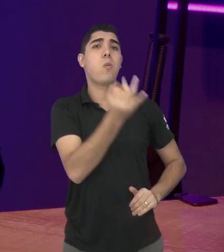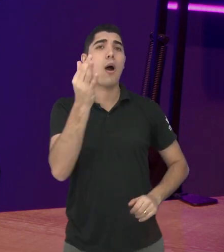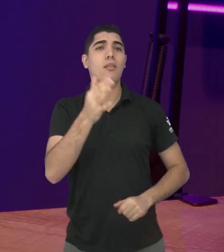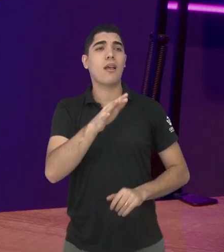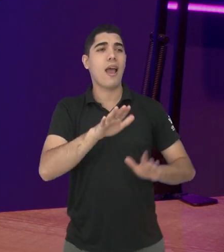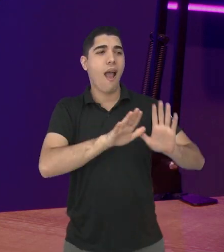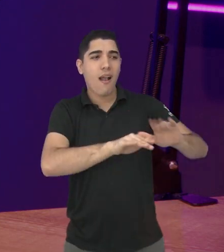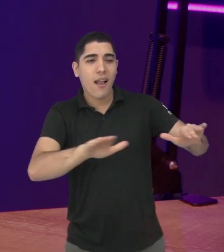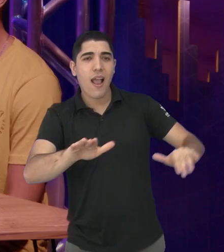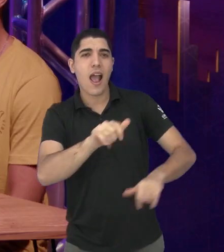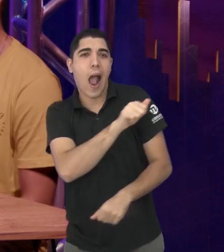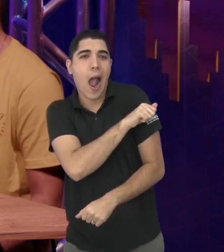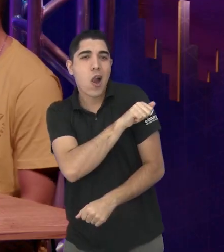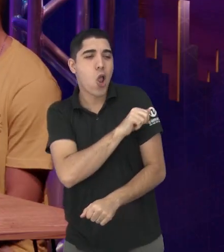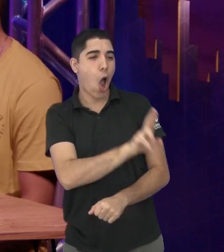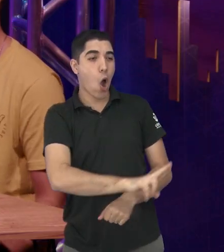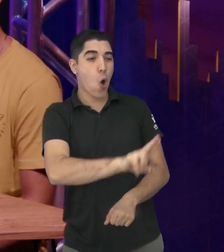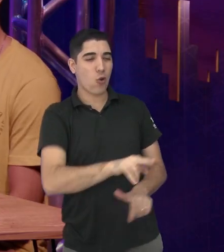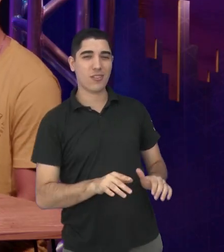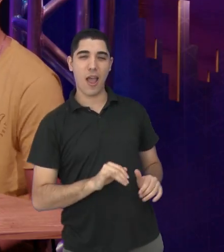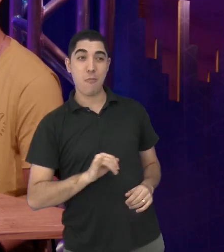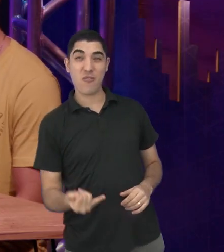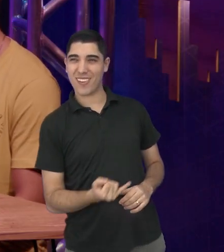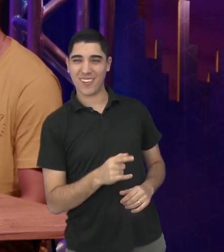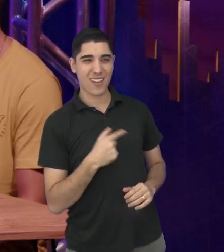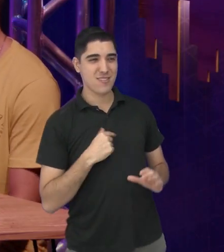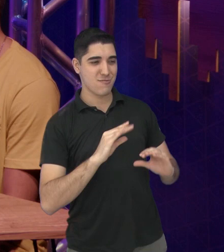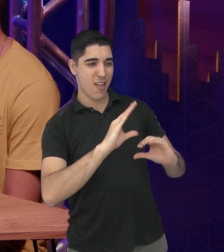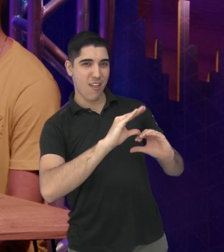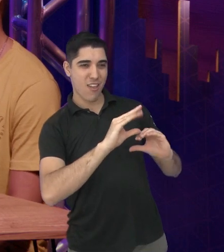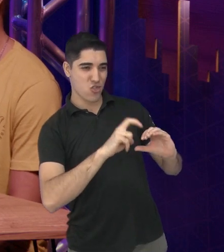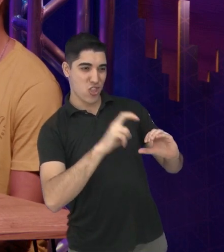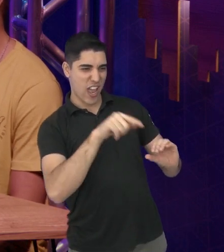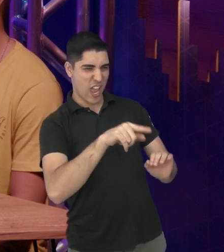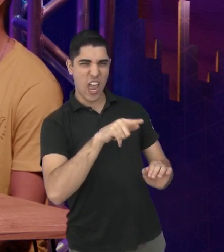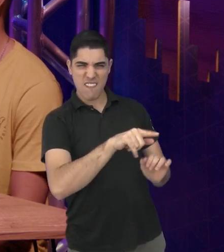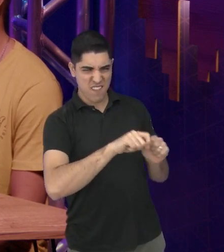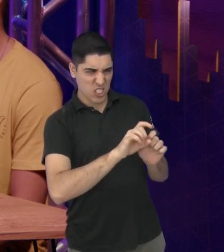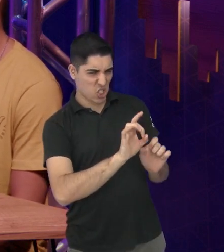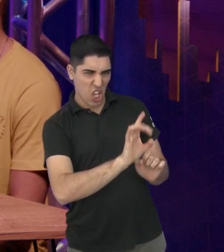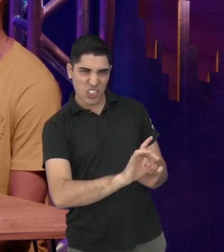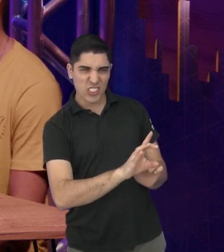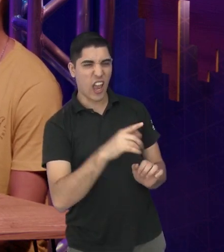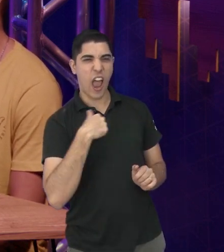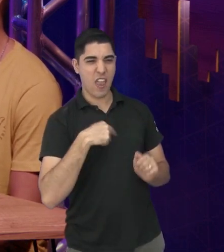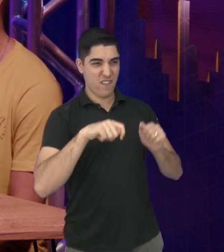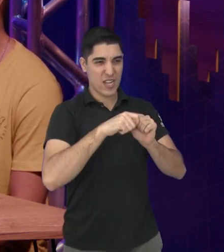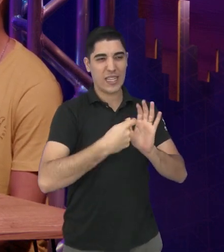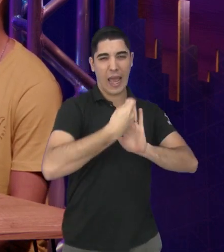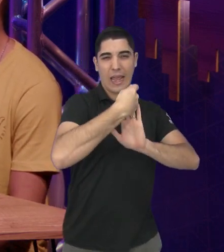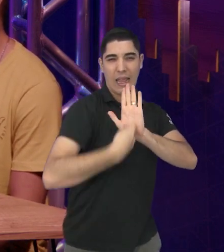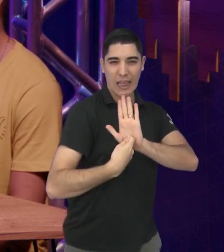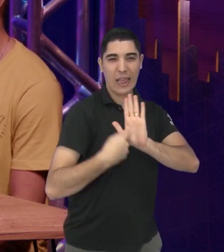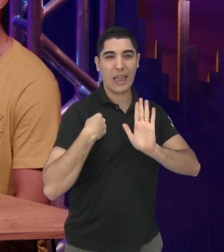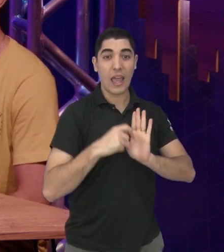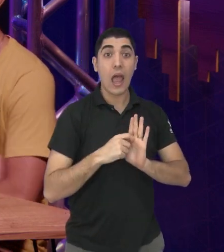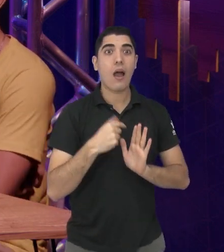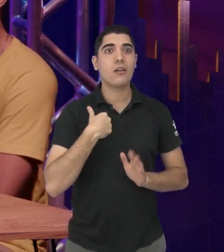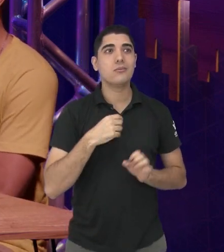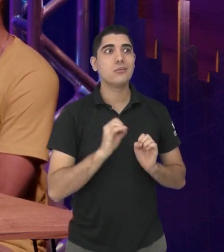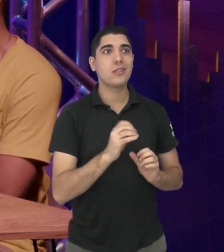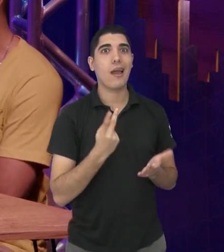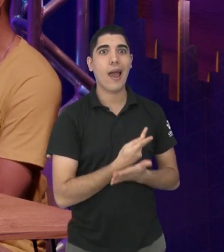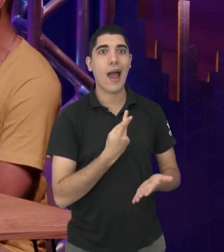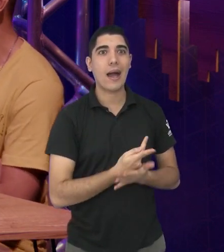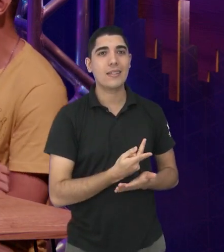estar usando Não, o já ChatGPT era. para escrever, Já para fazer era. tudo, né? Porque ele escreve, então se você precisar de uma redação, olha eu, ser um jovem